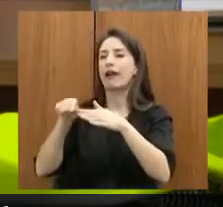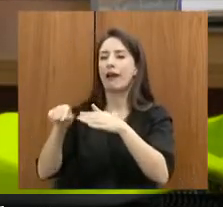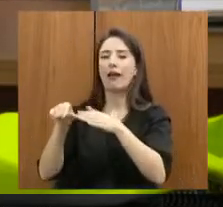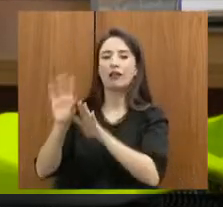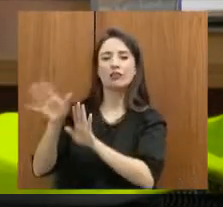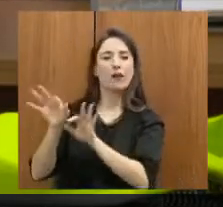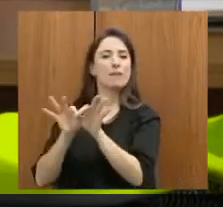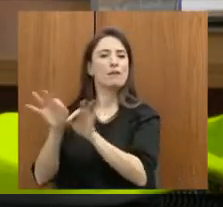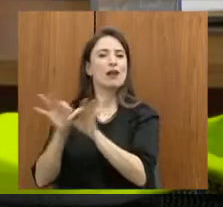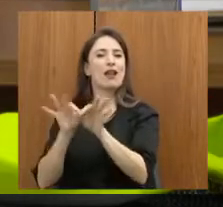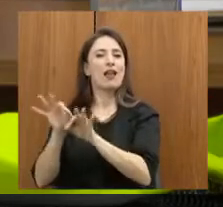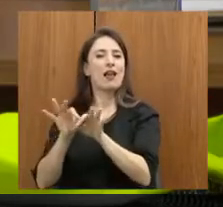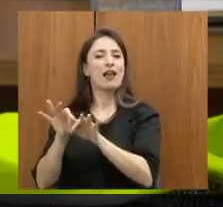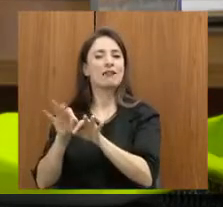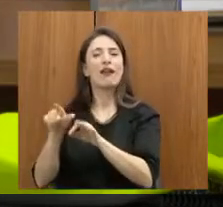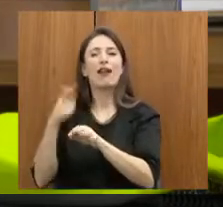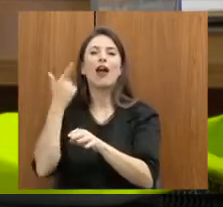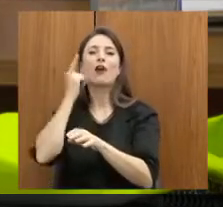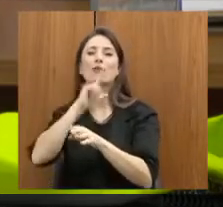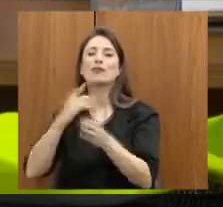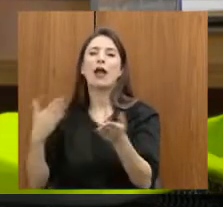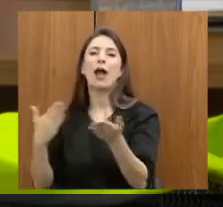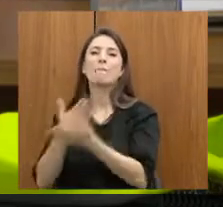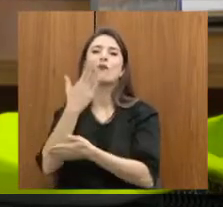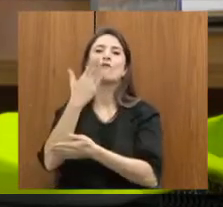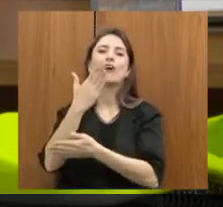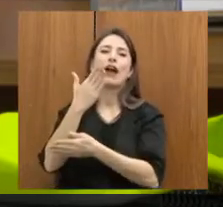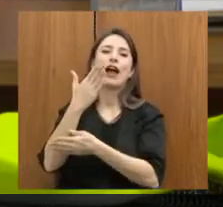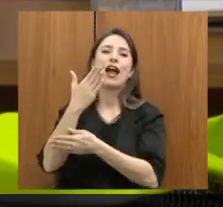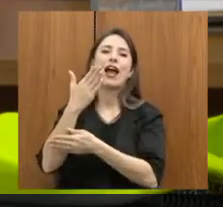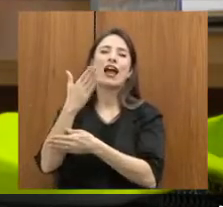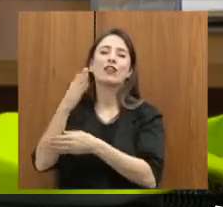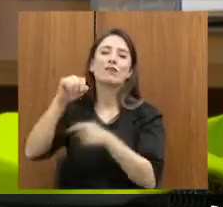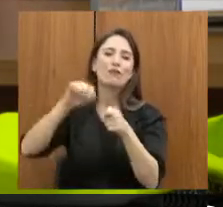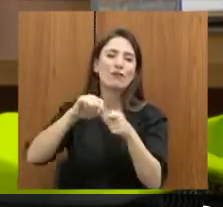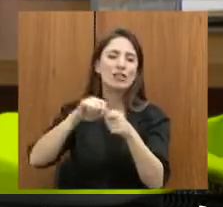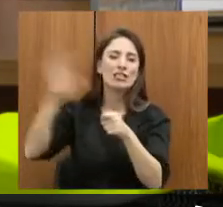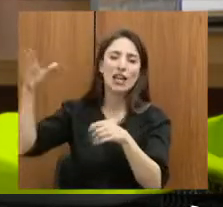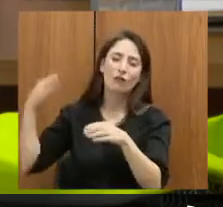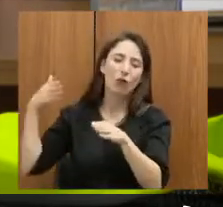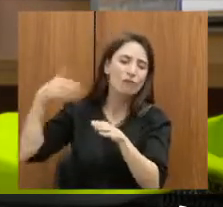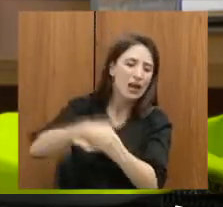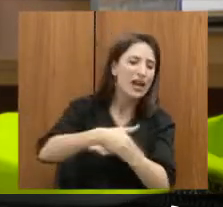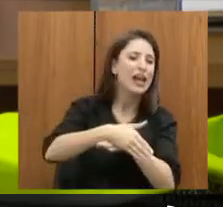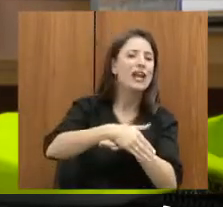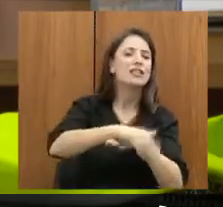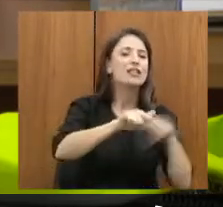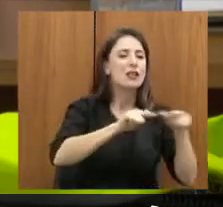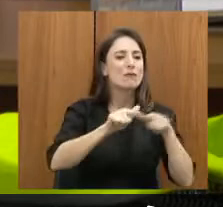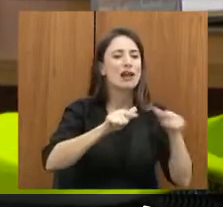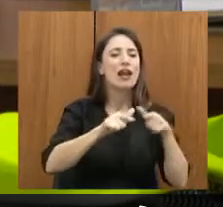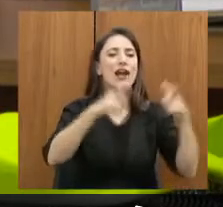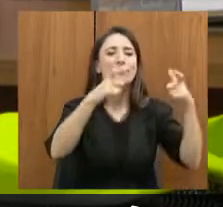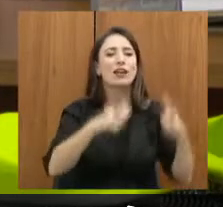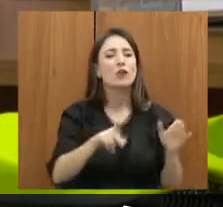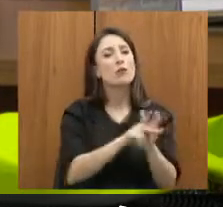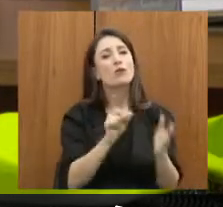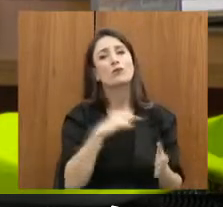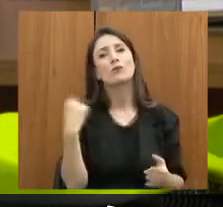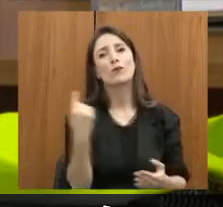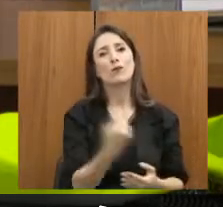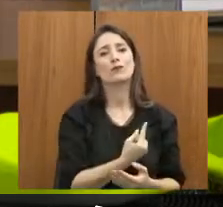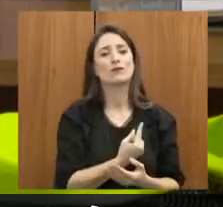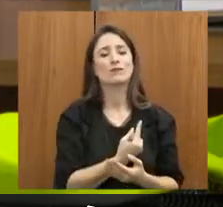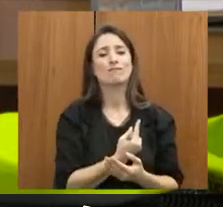e para ocupar o sofri gafanhota esse território Nossa então eu queria lhe ver a gente